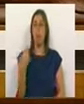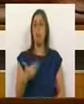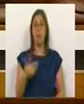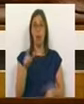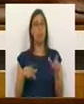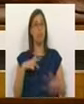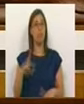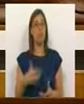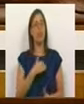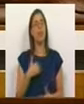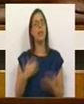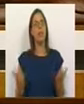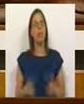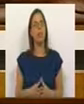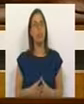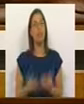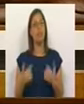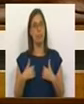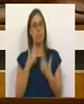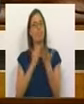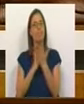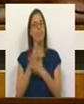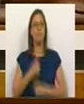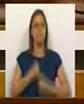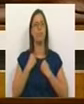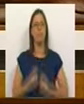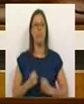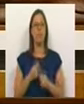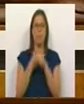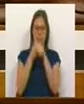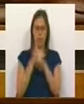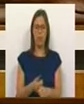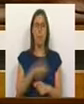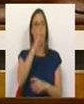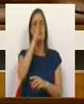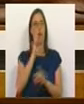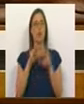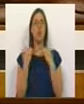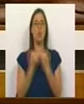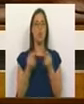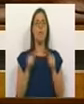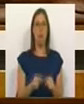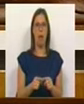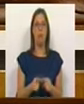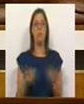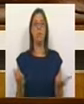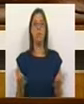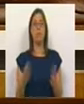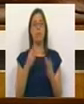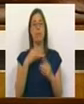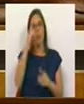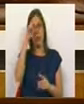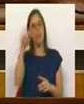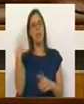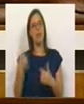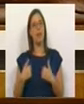direito dos portugueses à saúde. Nós continuaremos firmes e fiéis ao Estado Social. Senhor Deputado, tem que terminar,